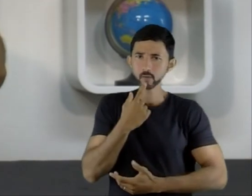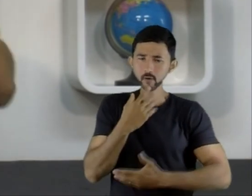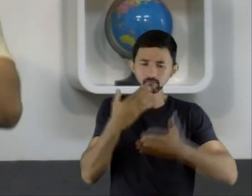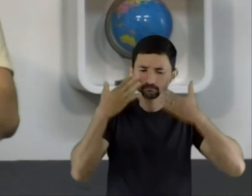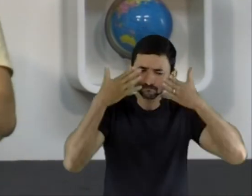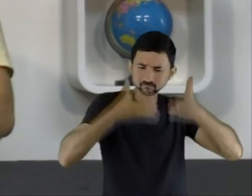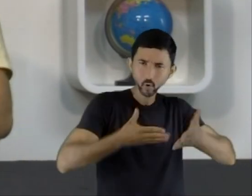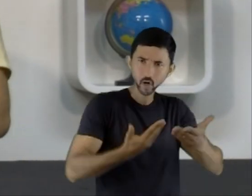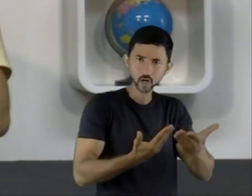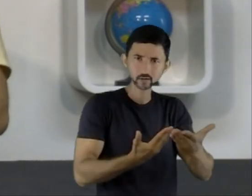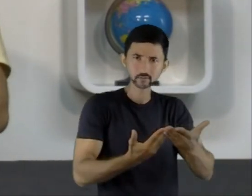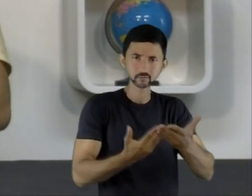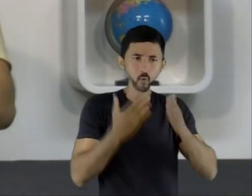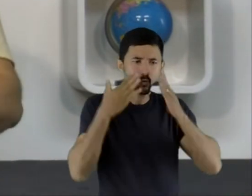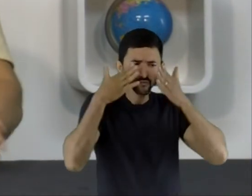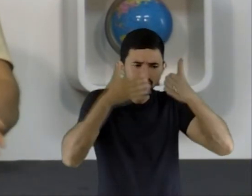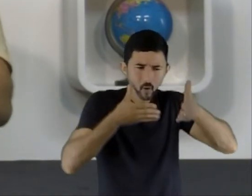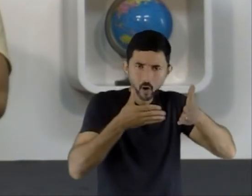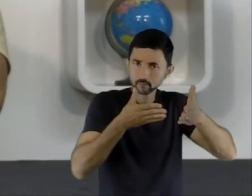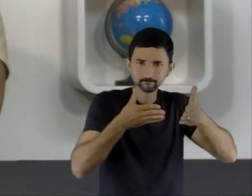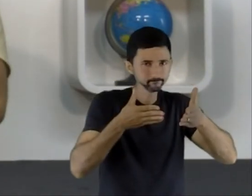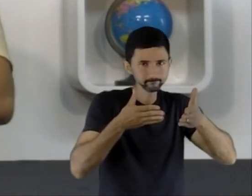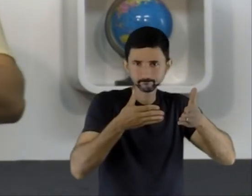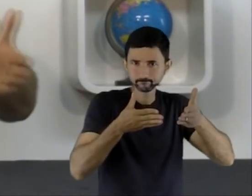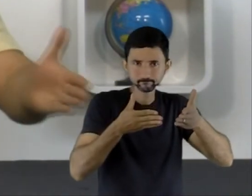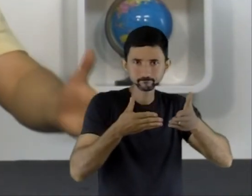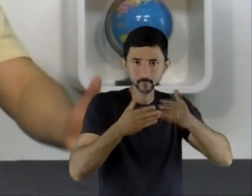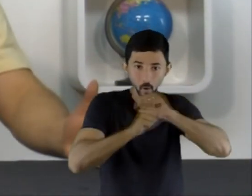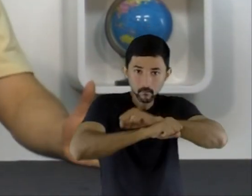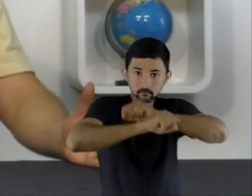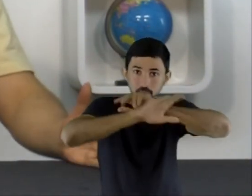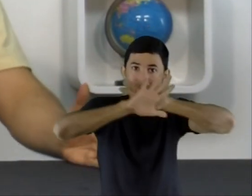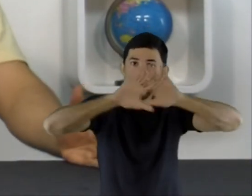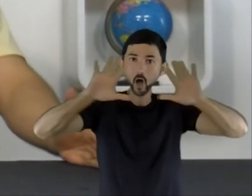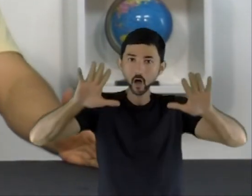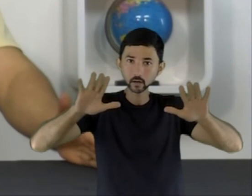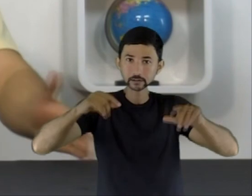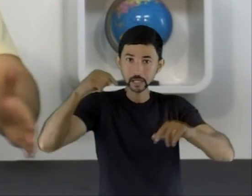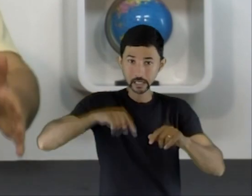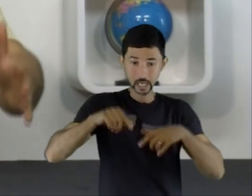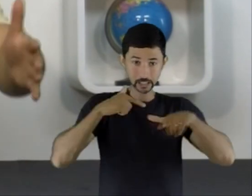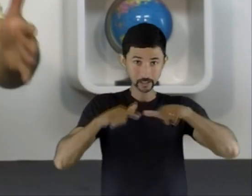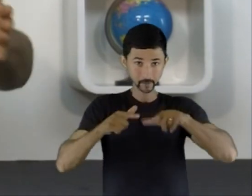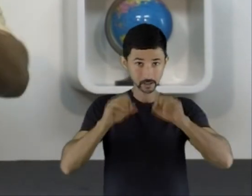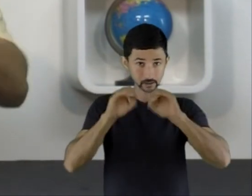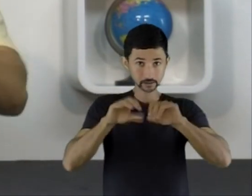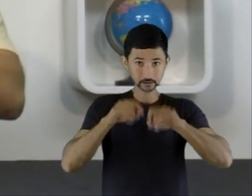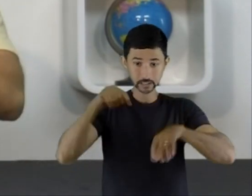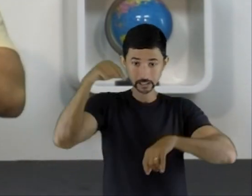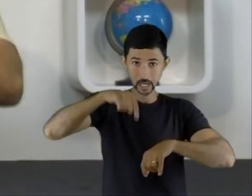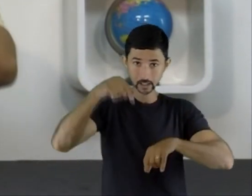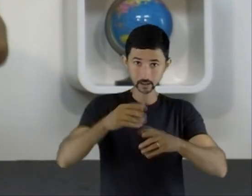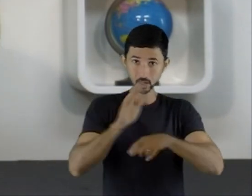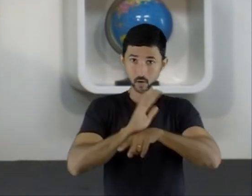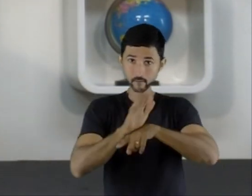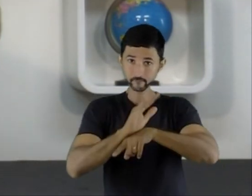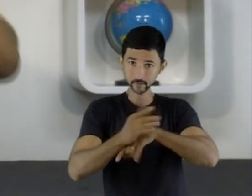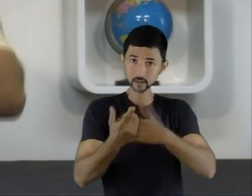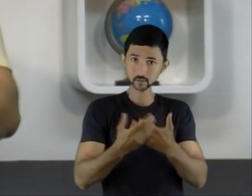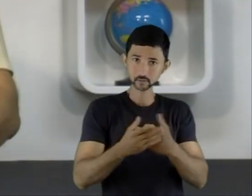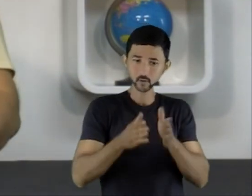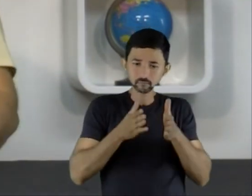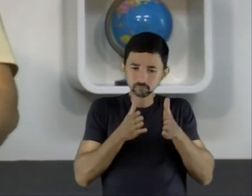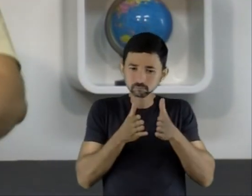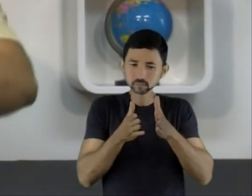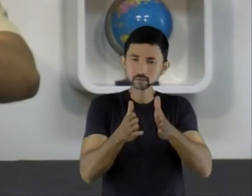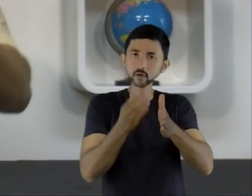somente com um ponto de vista. Não. O ponto de vista que eu estou trabalhando aqui com vocês, que eu tenho trabalhado, ele dá um direcionamento